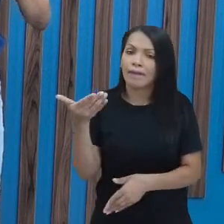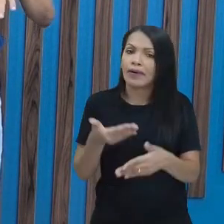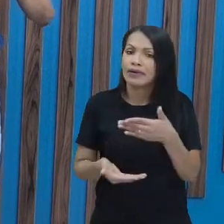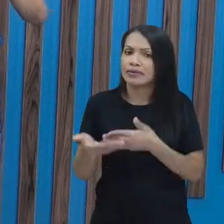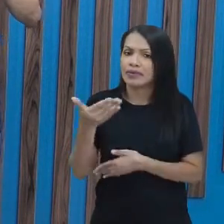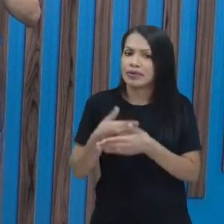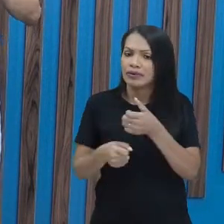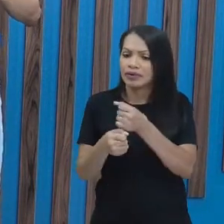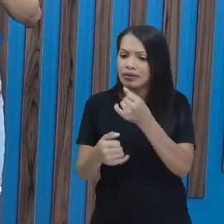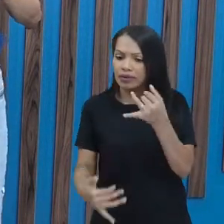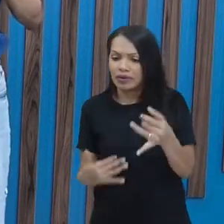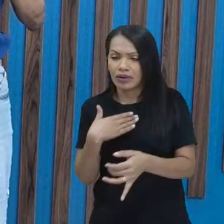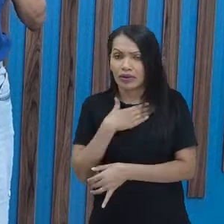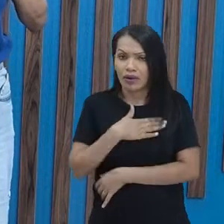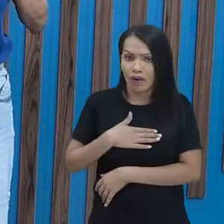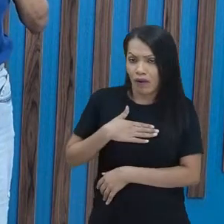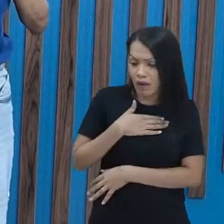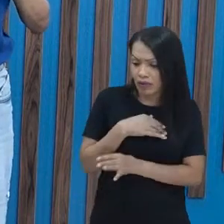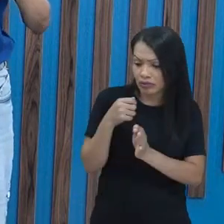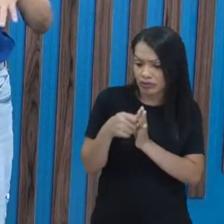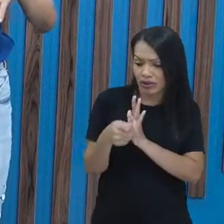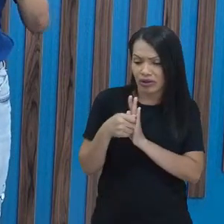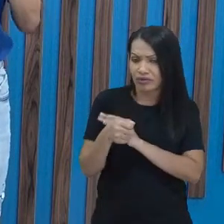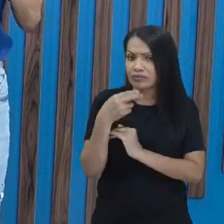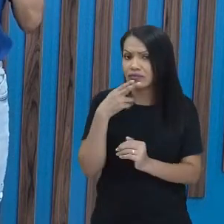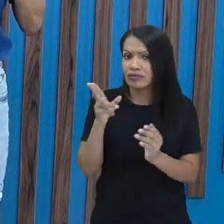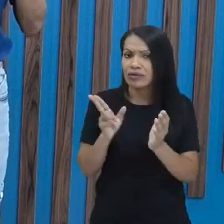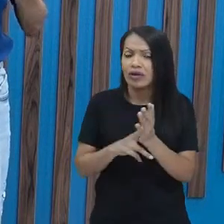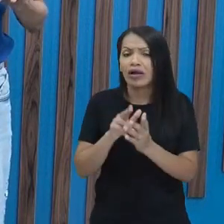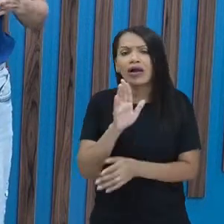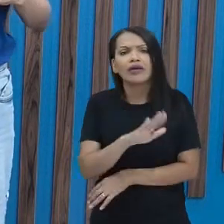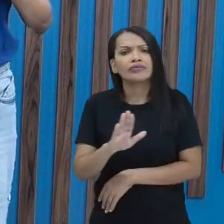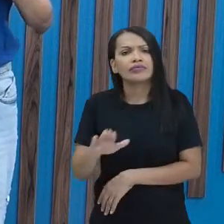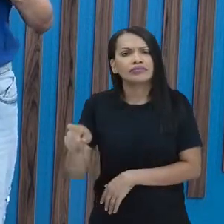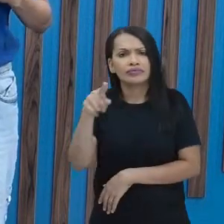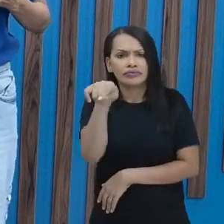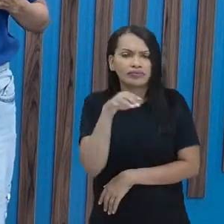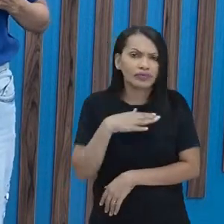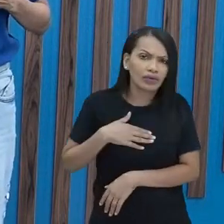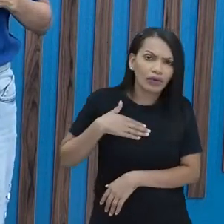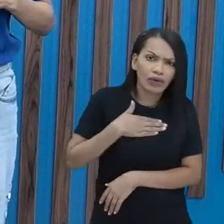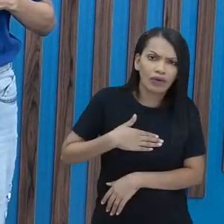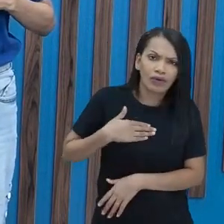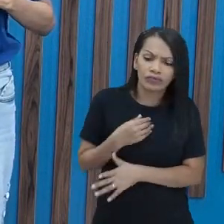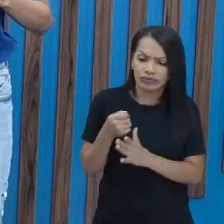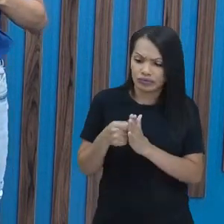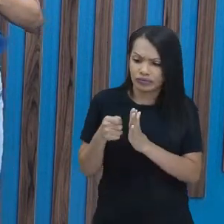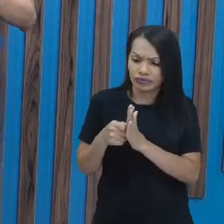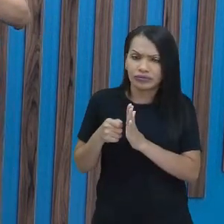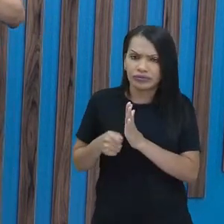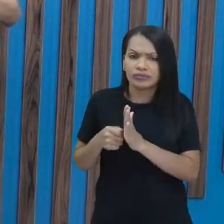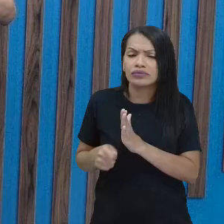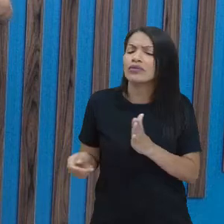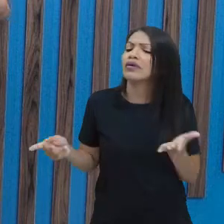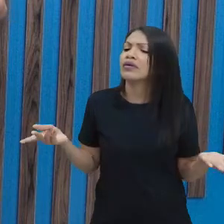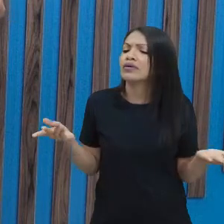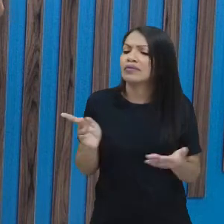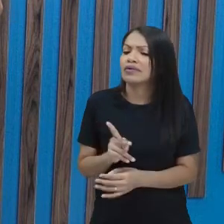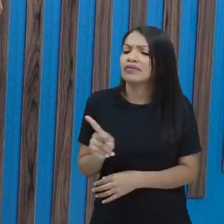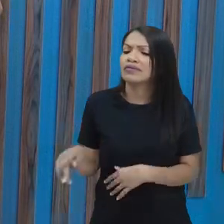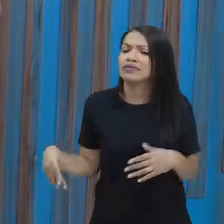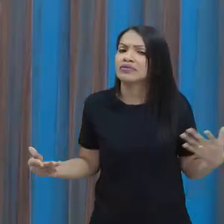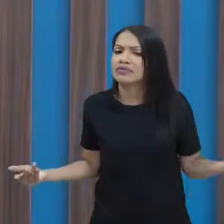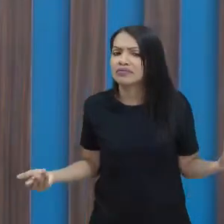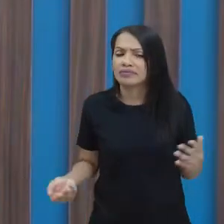chat, se ela gosta de escrever carta, se as crianças que estão aí também gostam de escrever carta. E aí, professora